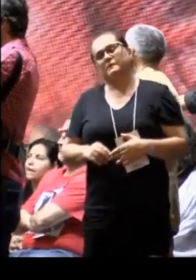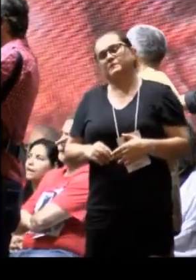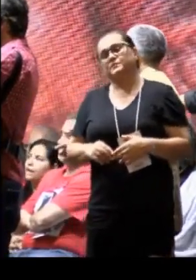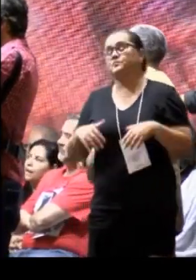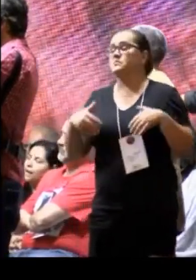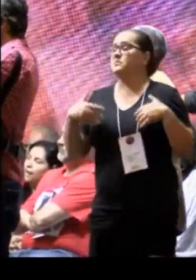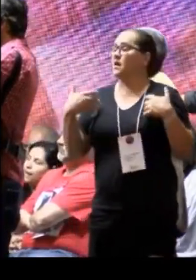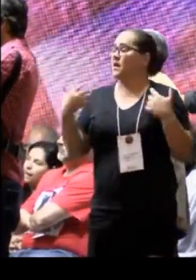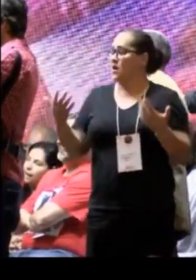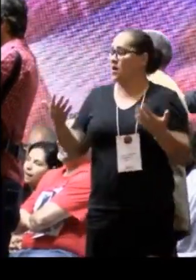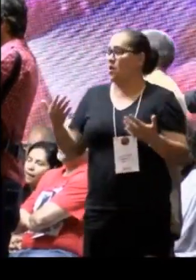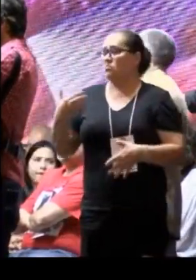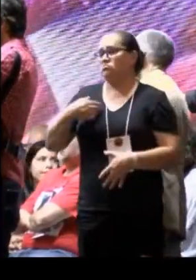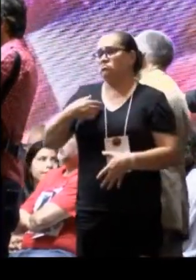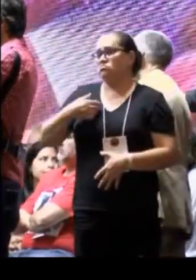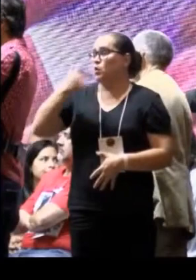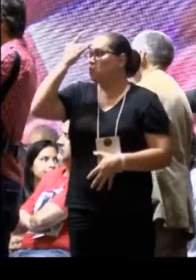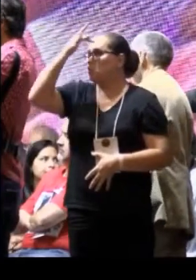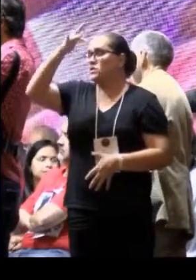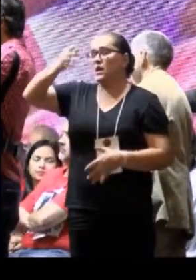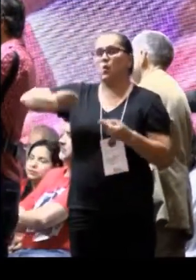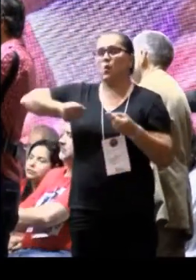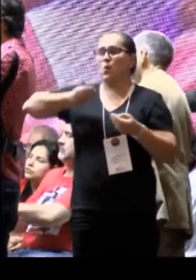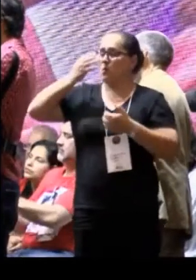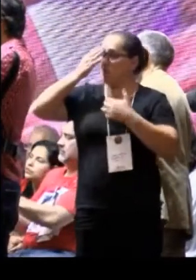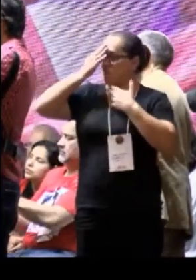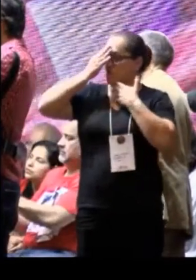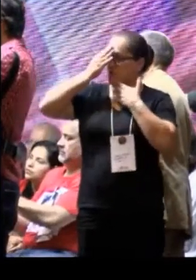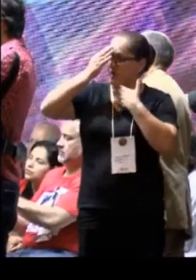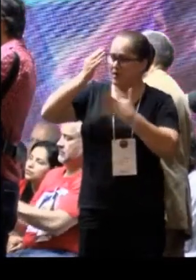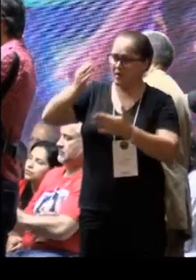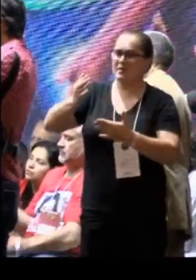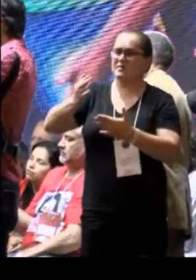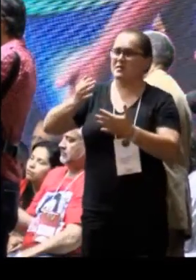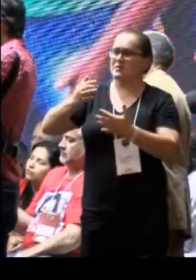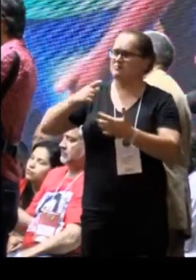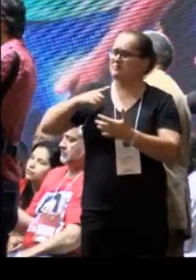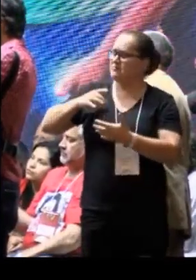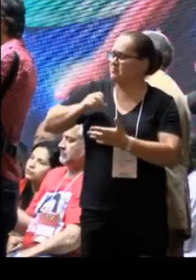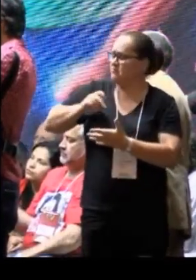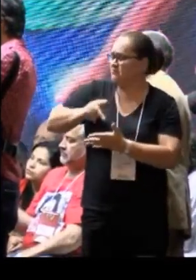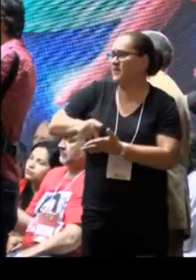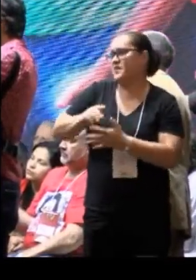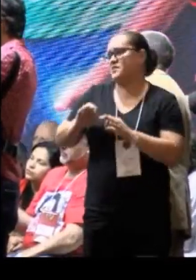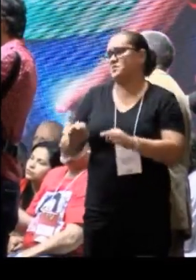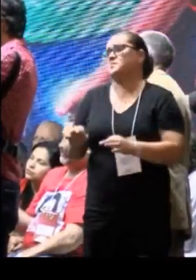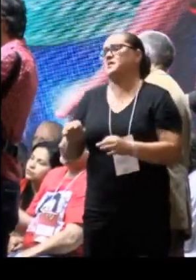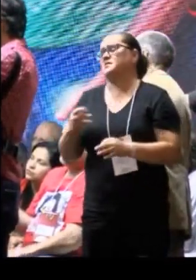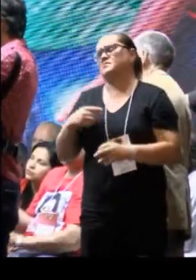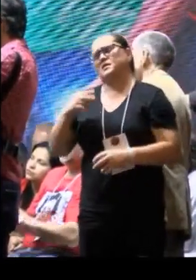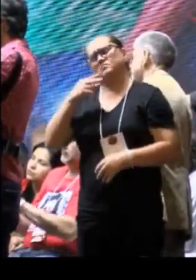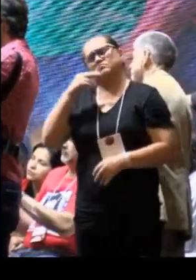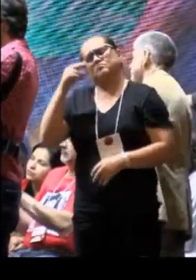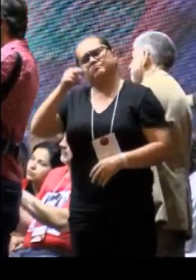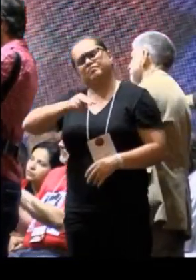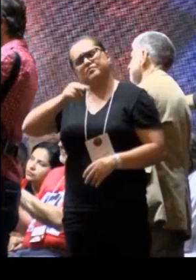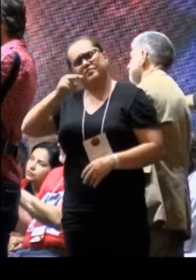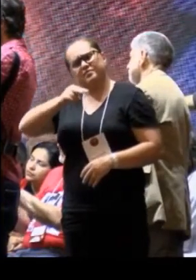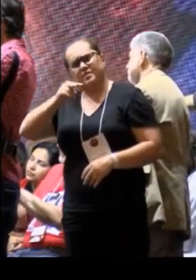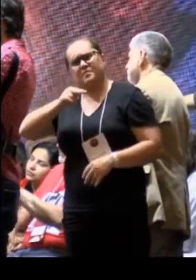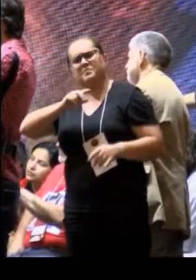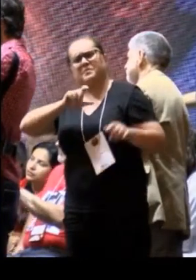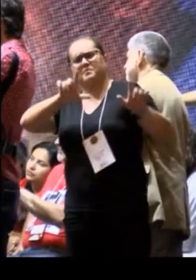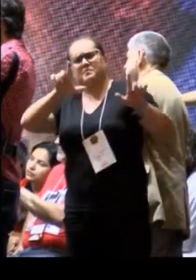Eu não tenho como agradecer todos, sem distinção, porque eu assistia muitos, mas